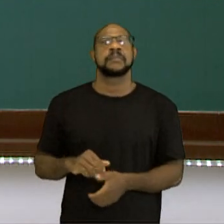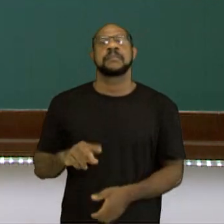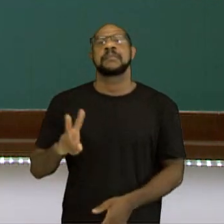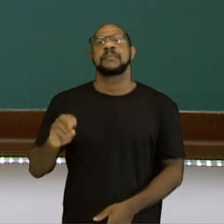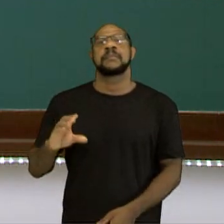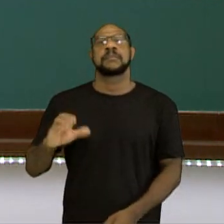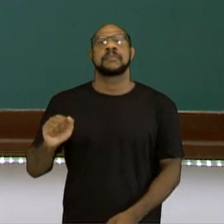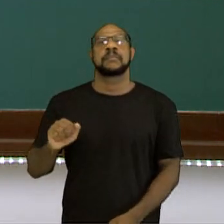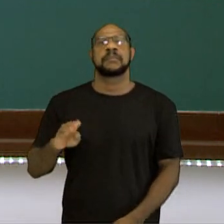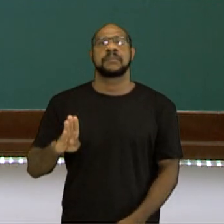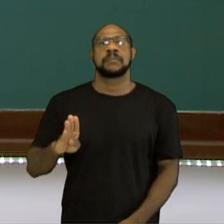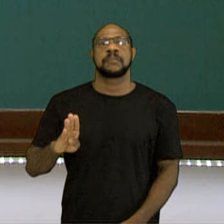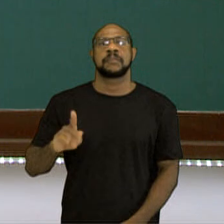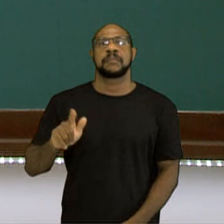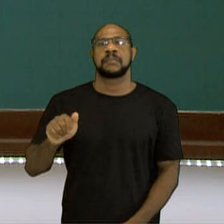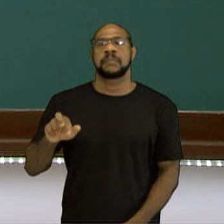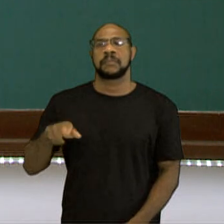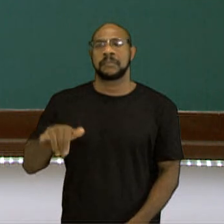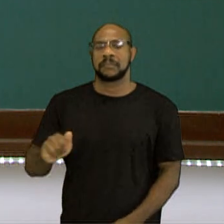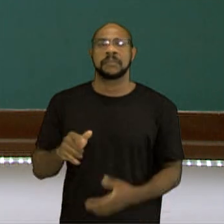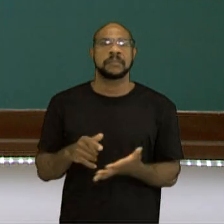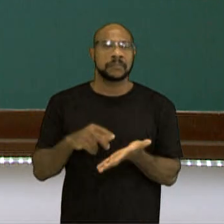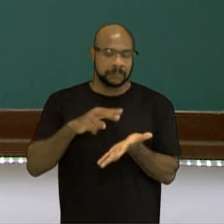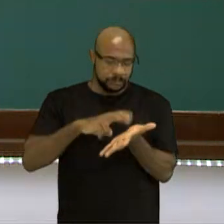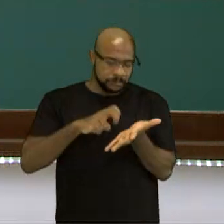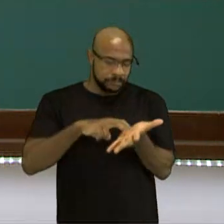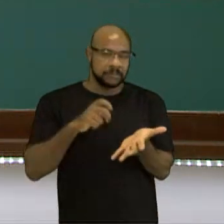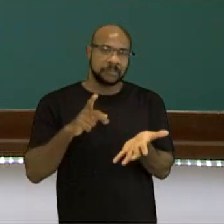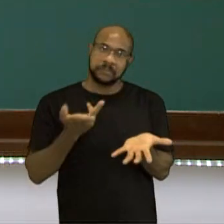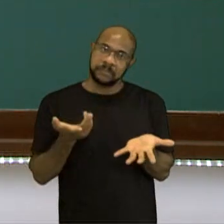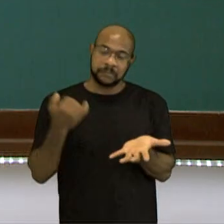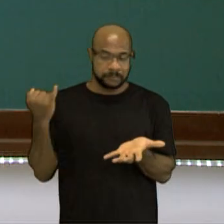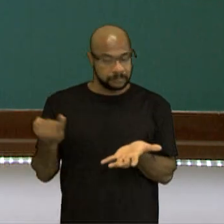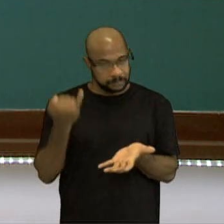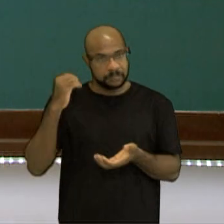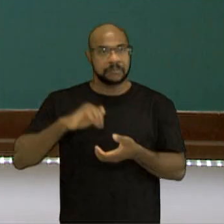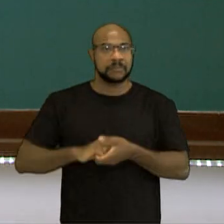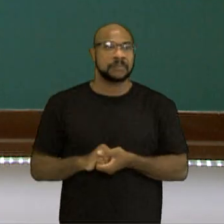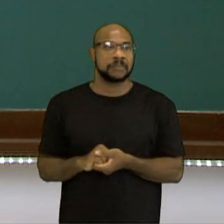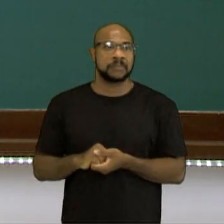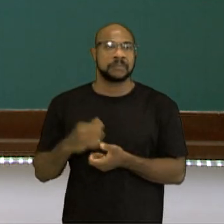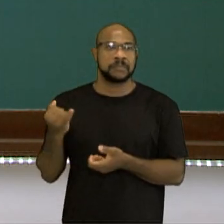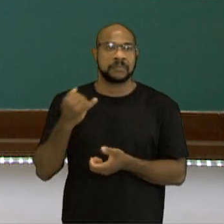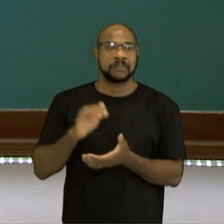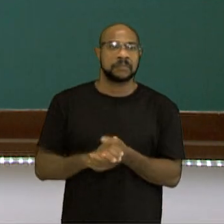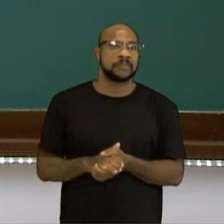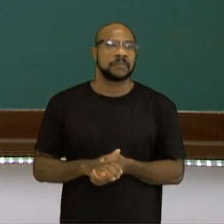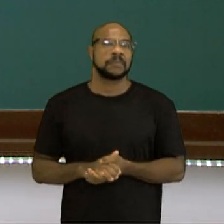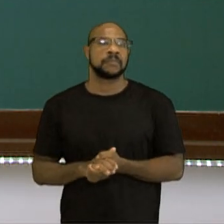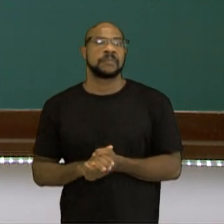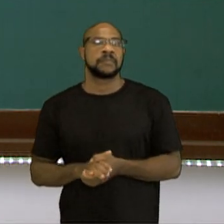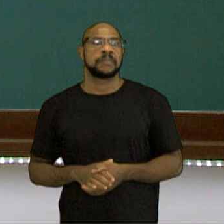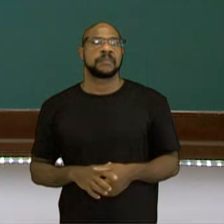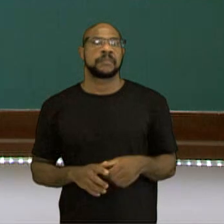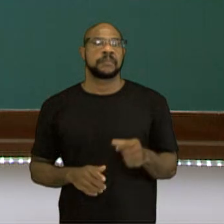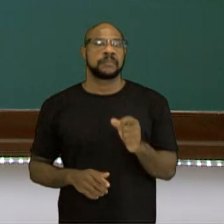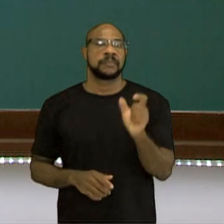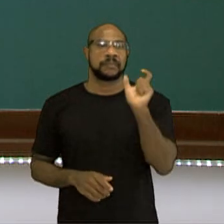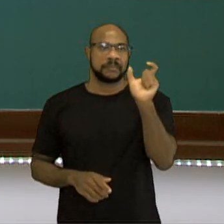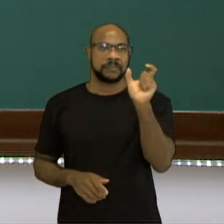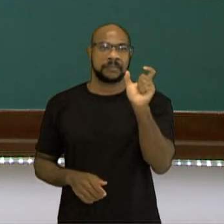é importantíssimo, o vocabulário é sempre bom a gente conhecer. Muslim, o que é? Follower of the religion of